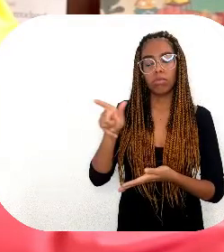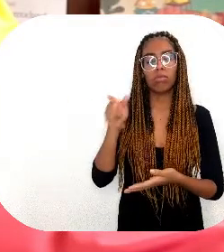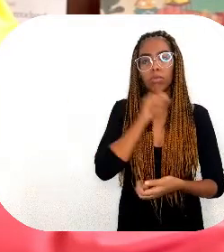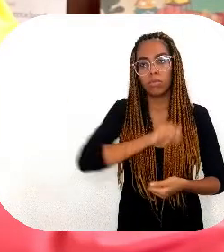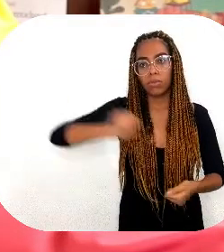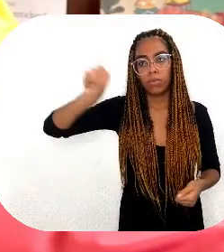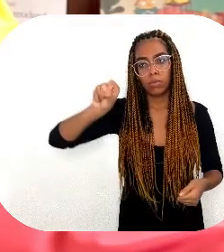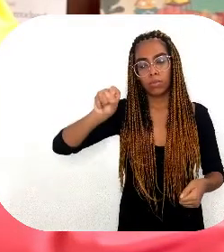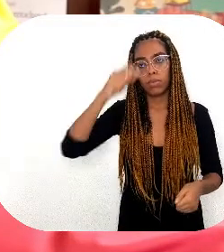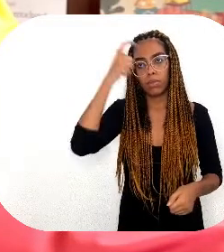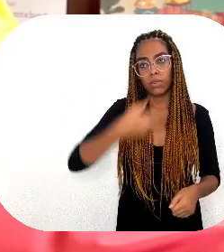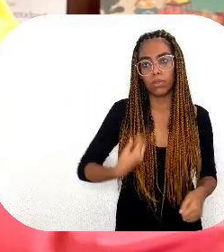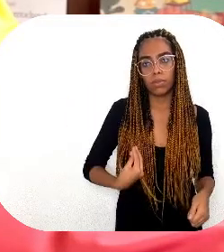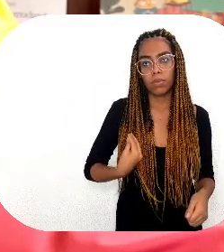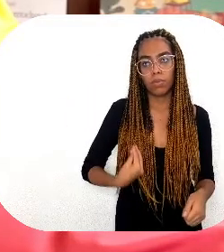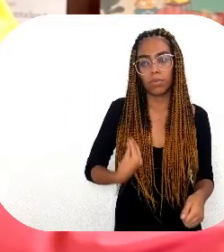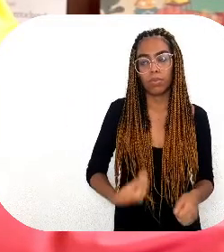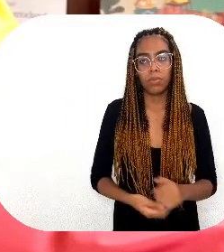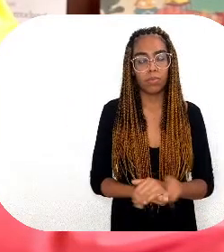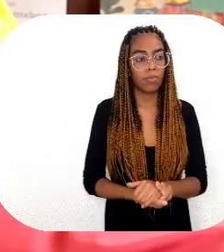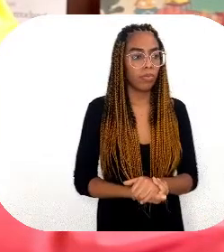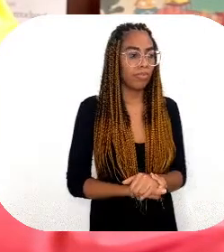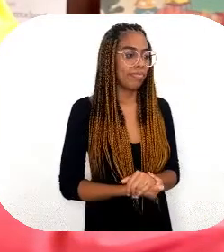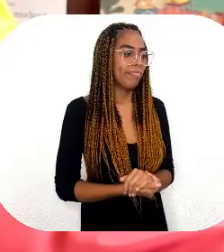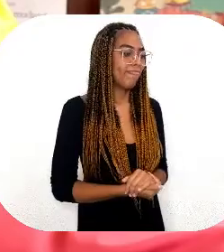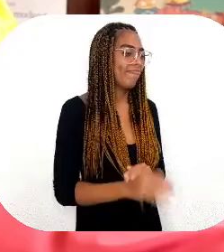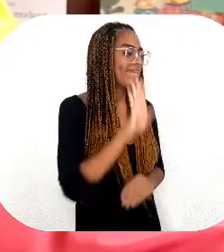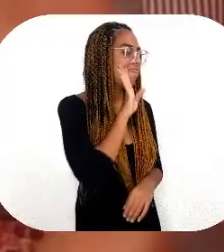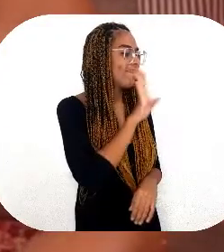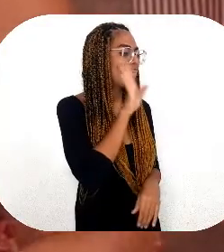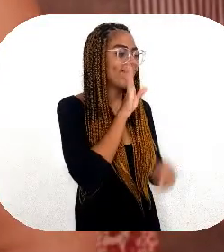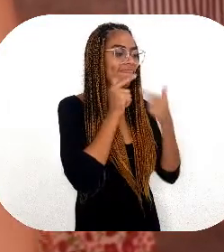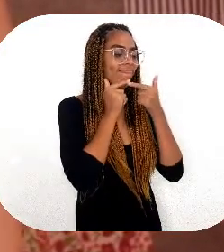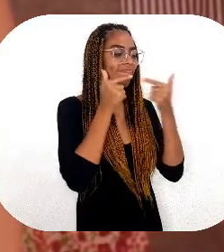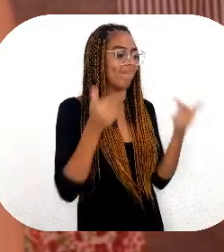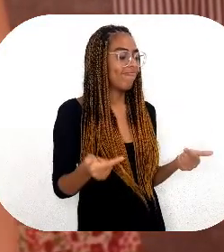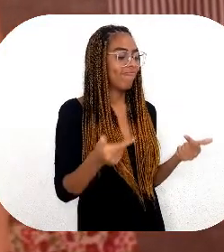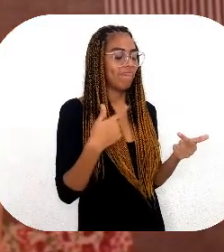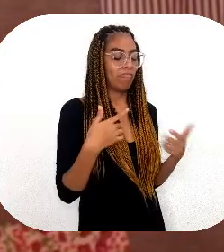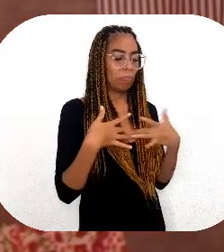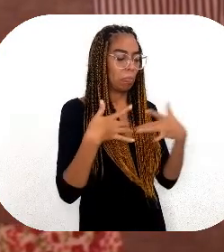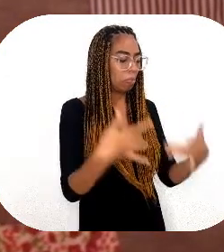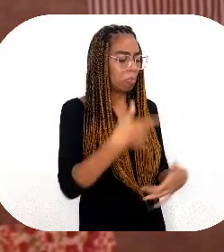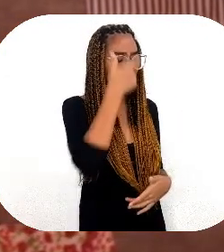se preocupe que eu vou lá e defendo você com a minha própria vida. Ai, amigo, você é tão legal. Fica